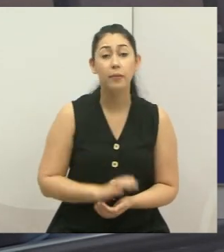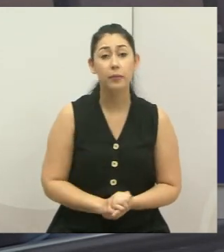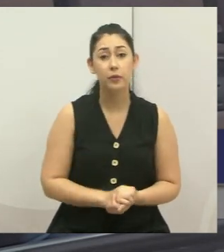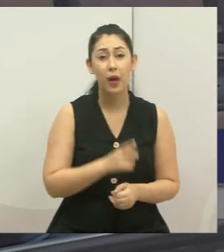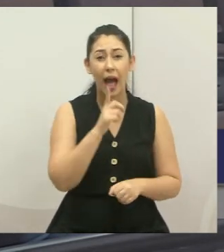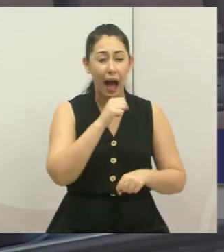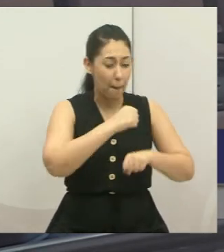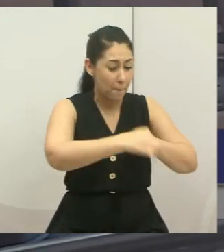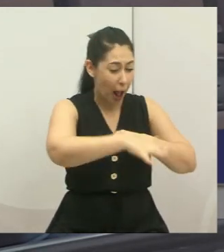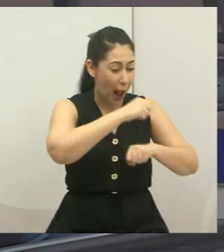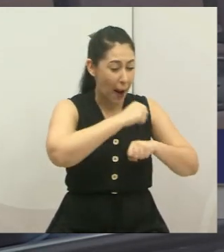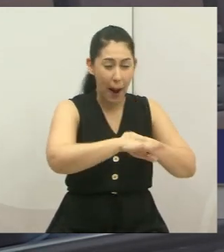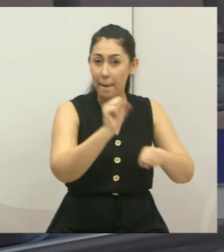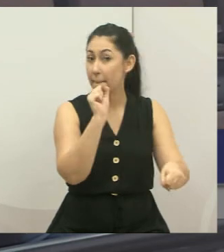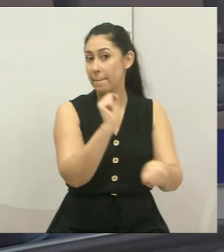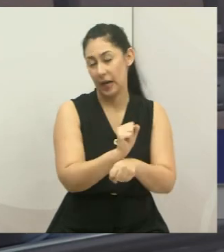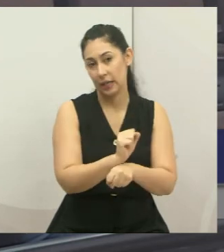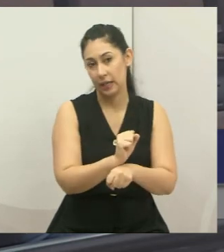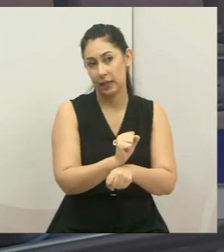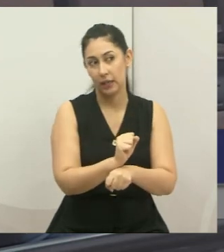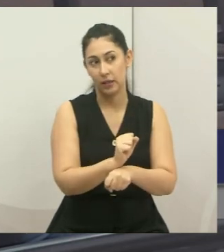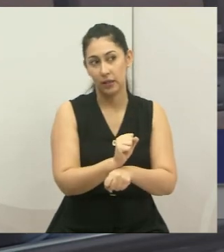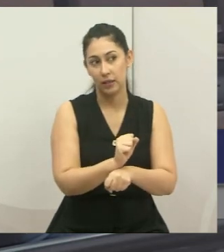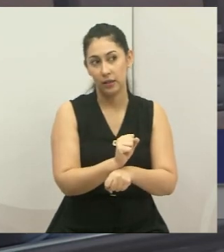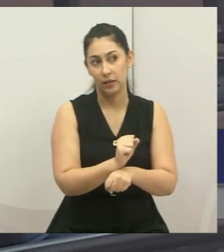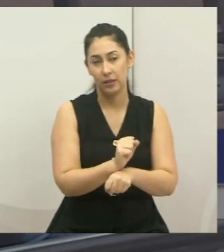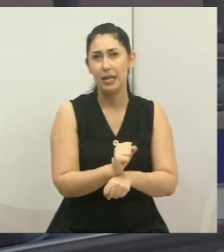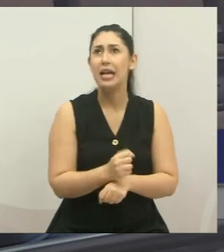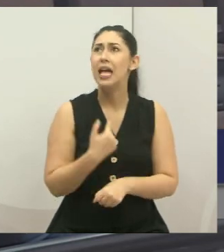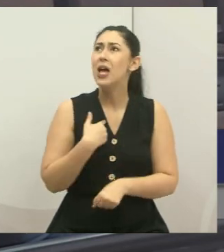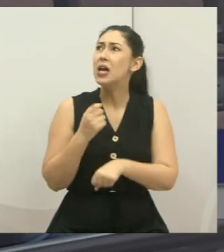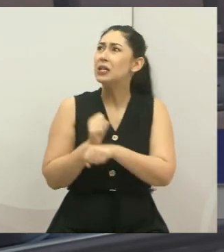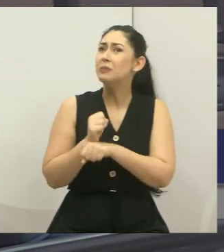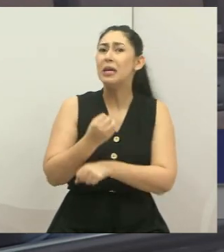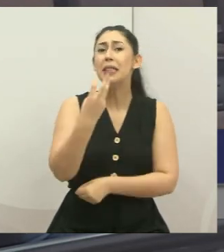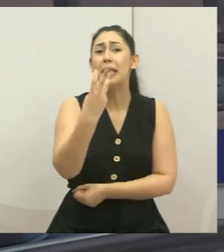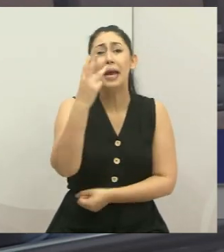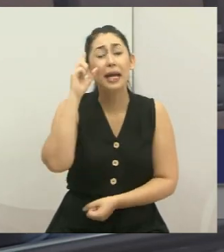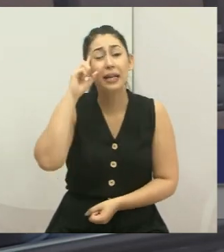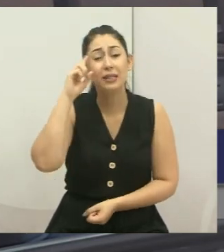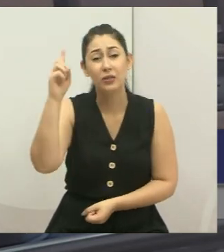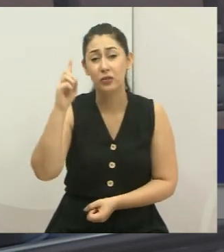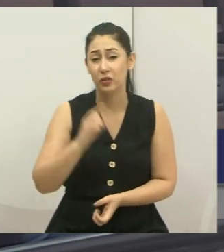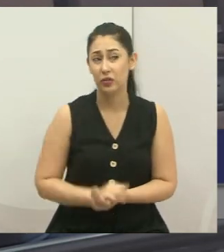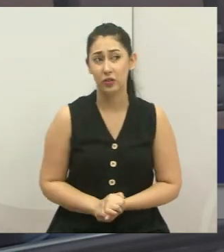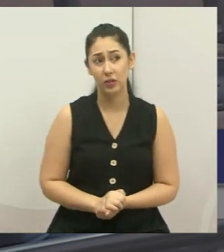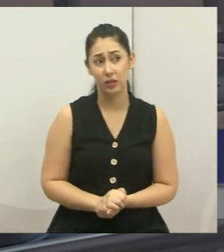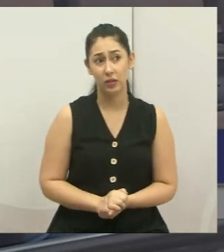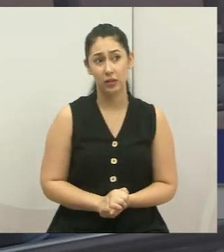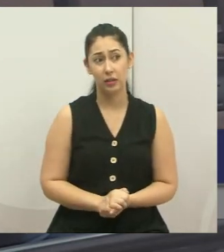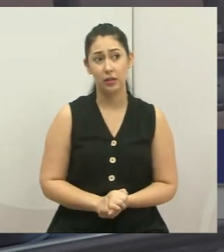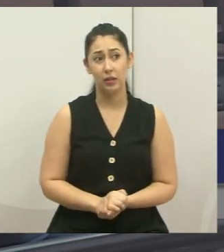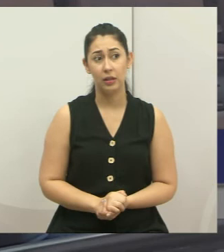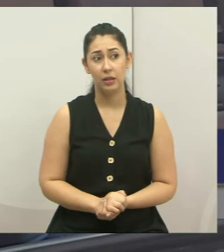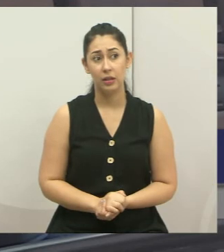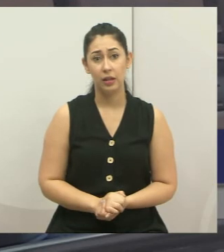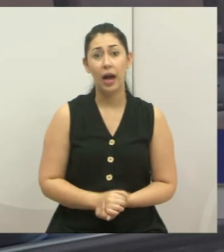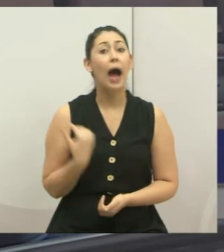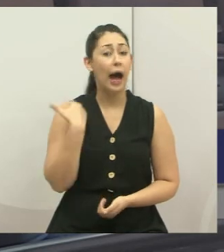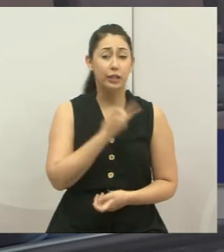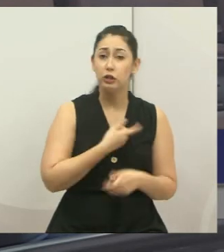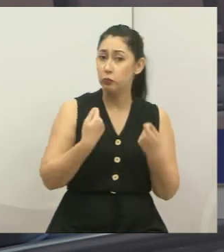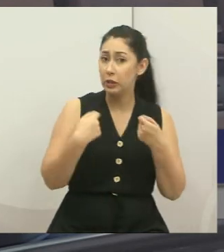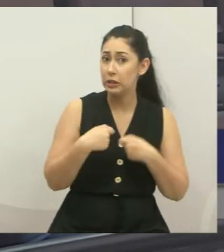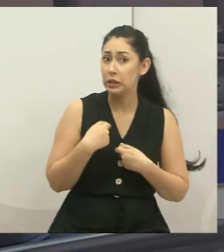vazamento não continuasse. Isso não acontece. Aconteceu de 3 dias depois a pessoa chega lá. Tem tanta campanha aí dizendo para nós